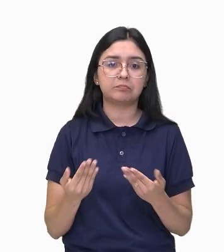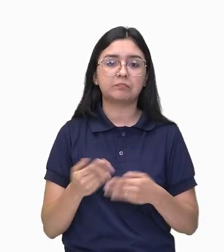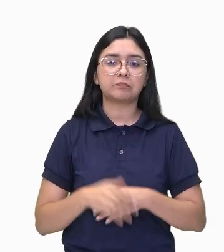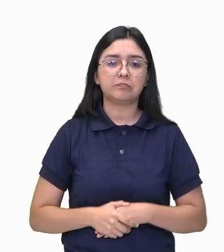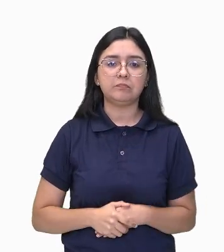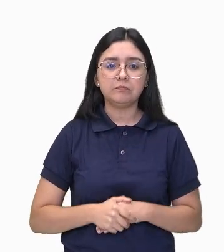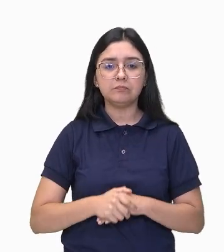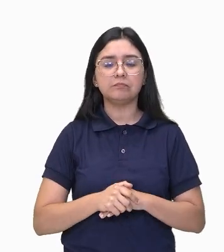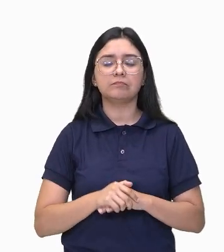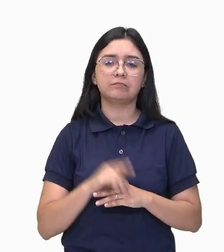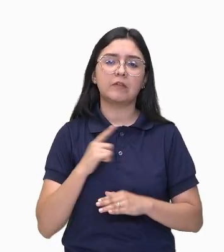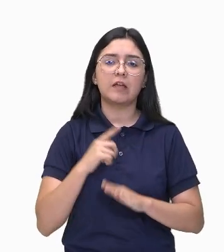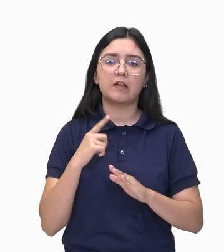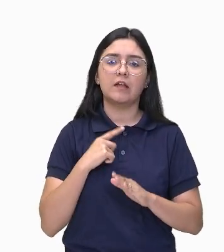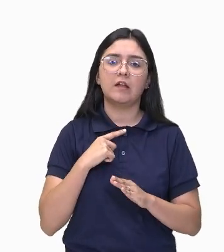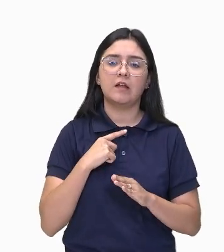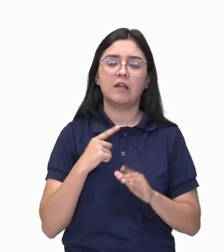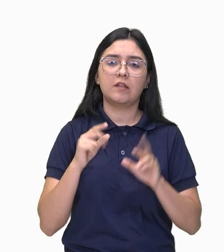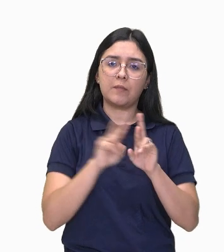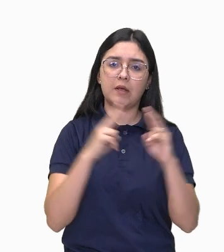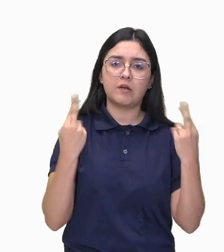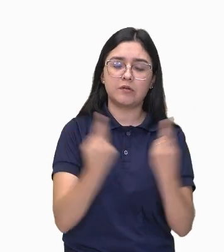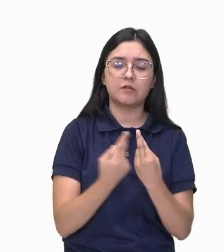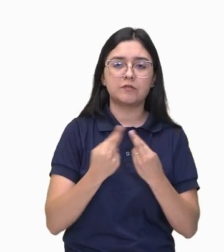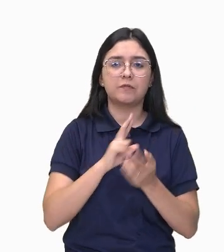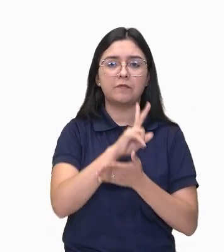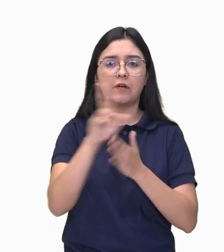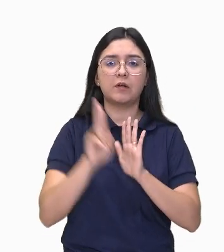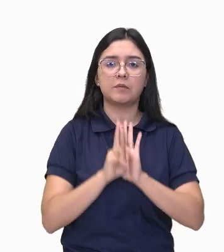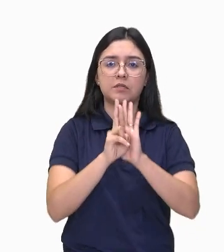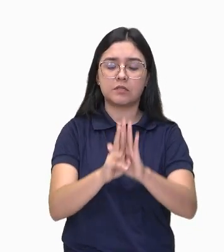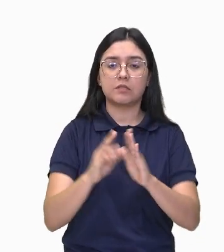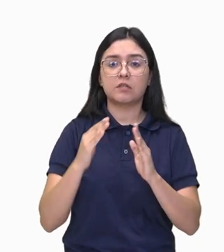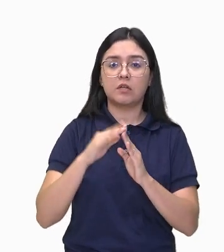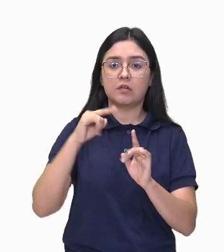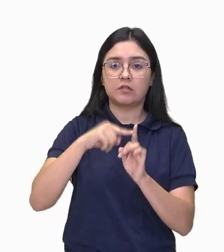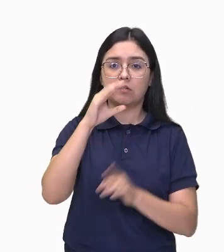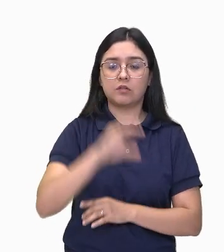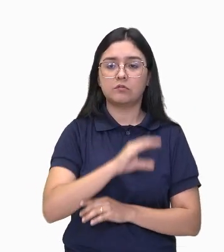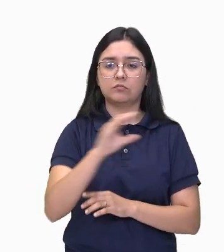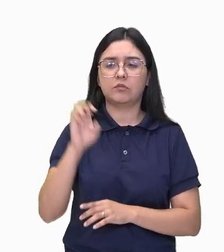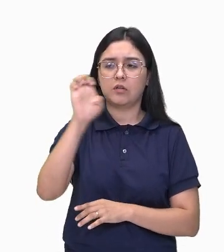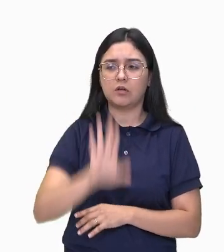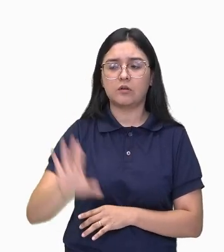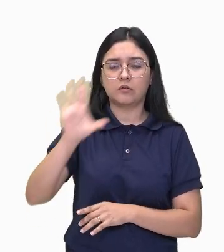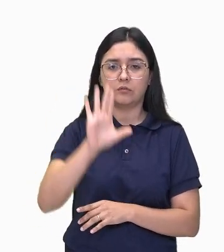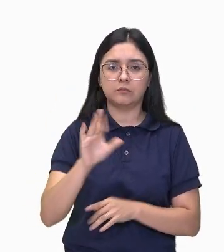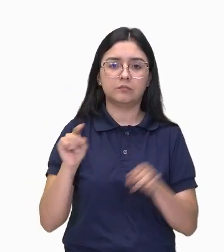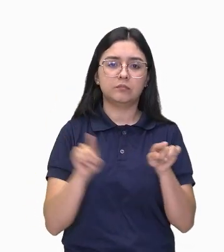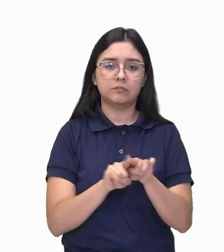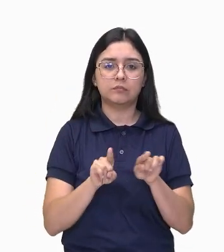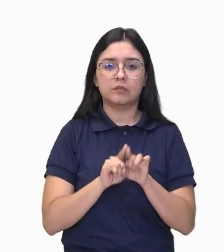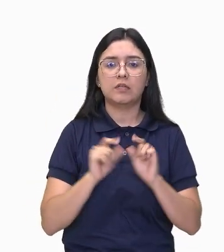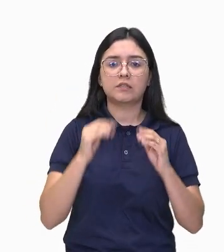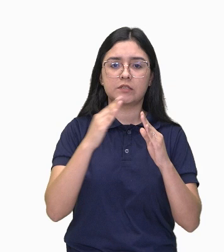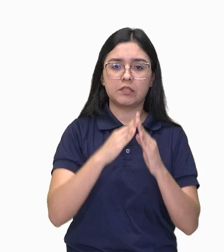Trento reuniu representantes da Igreja Católica em toda a Europa, das igrejas ortodoxas e teólogos